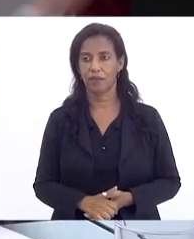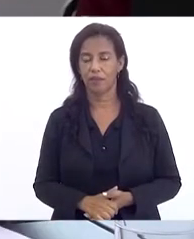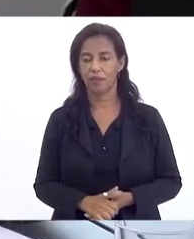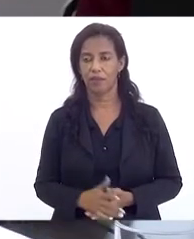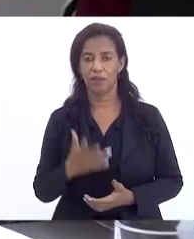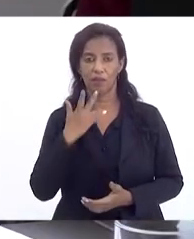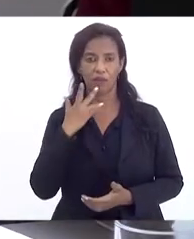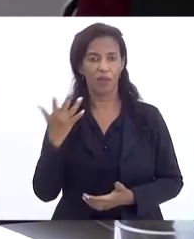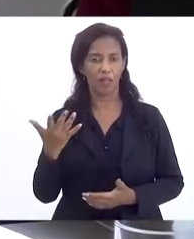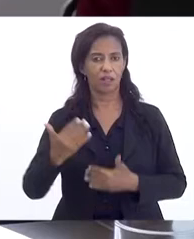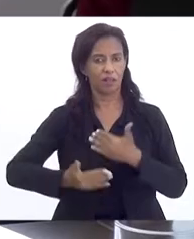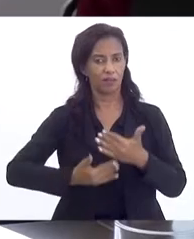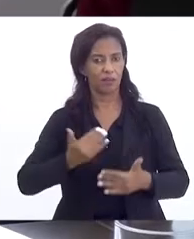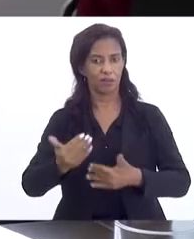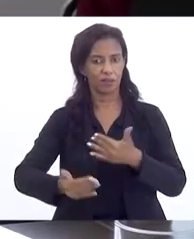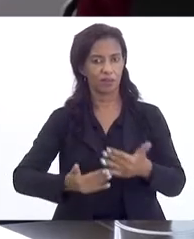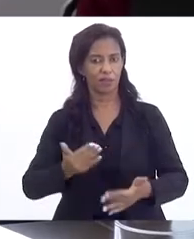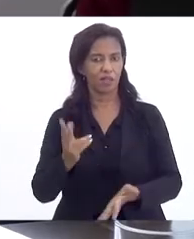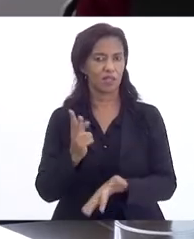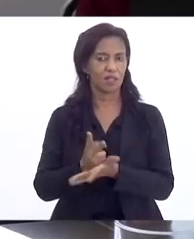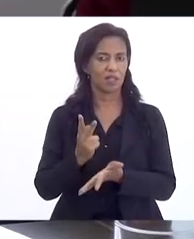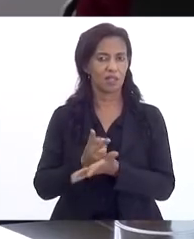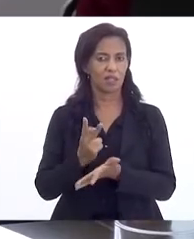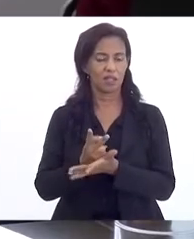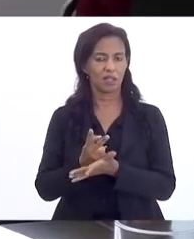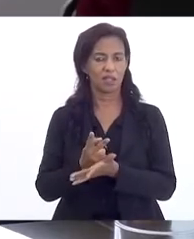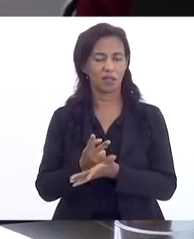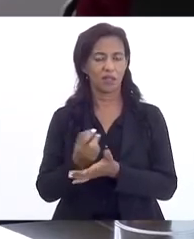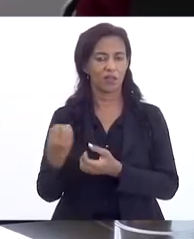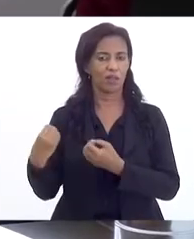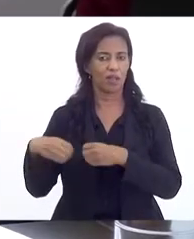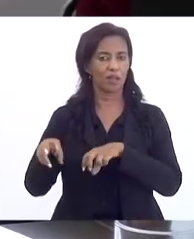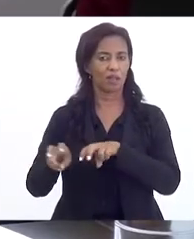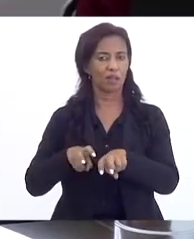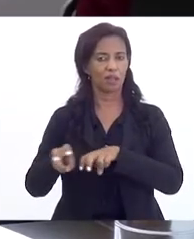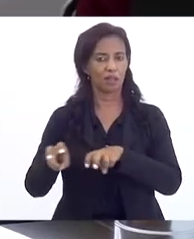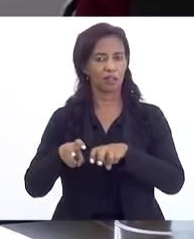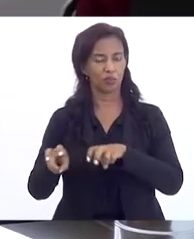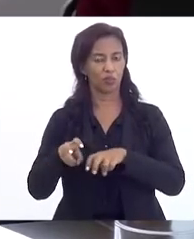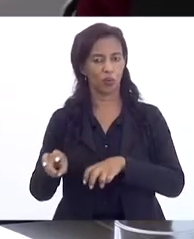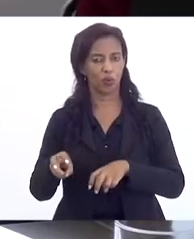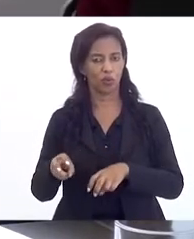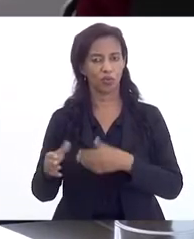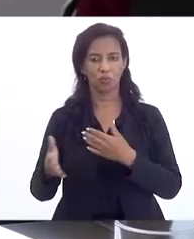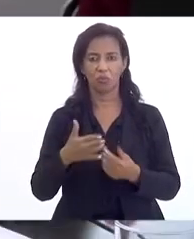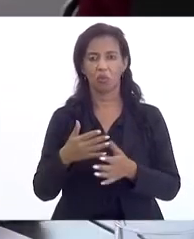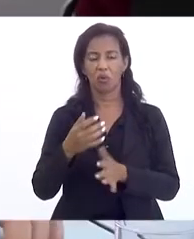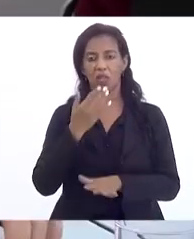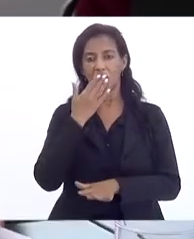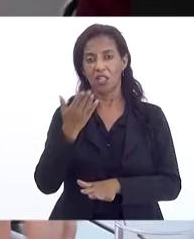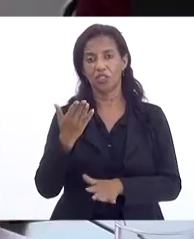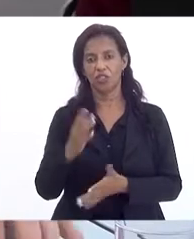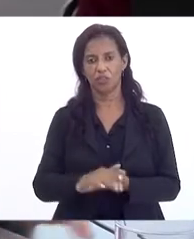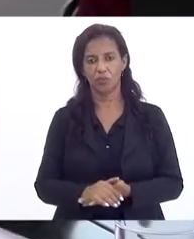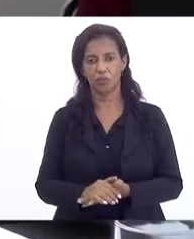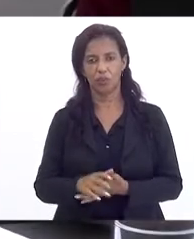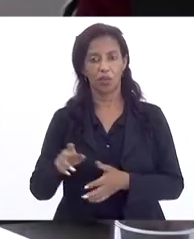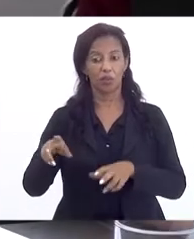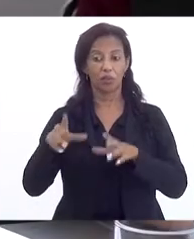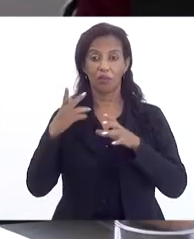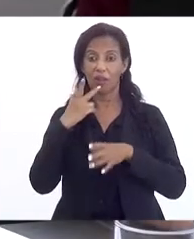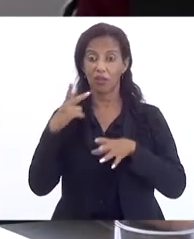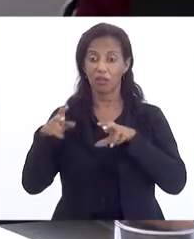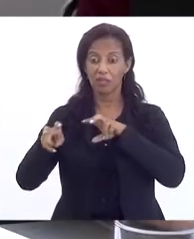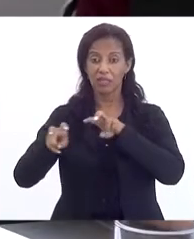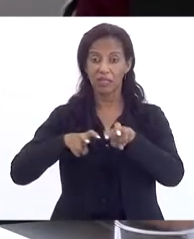até que prosseguisse, se ele faz referência ao transporte individual ou é genérico para qualquer tipo de transporte. Ela está falando transporte